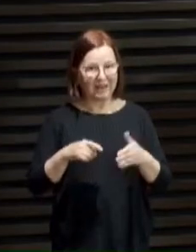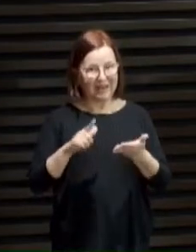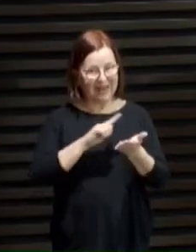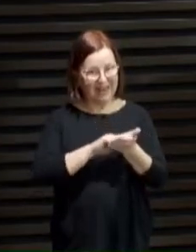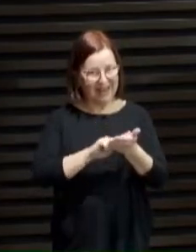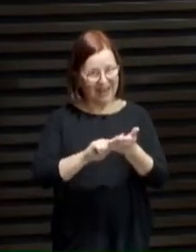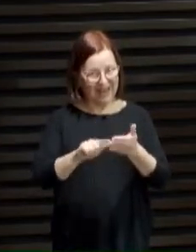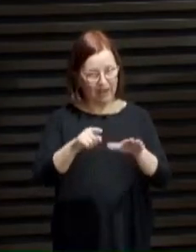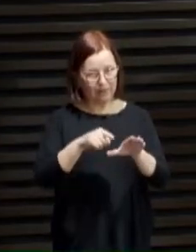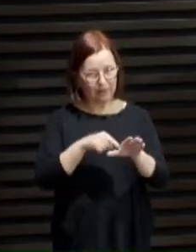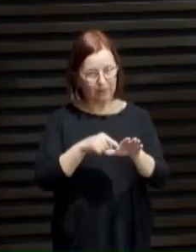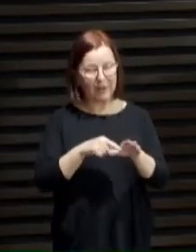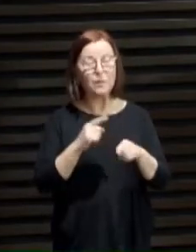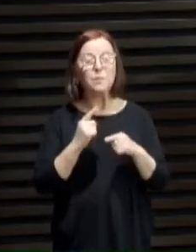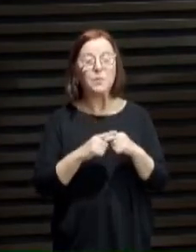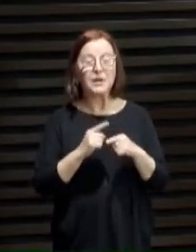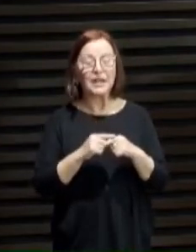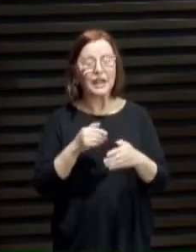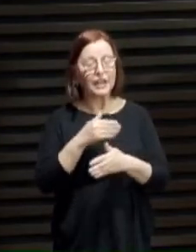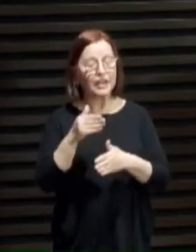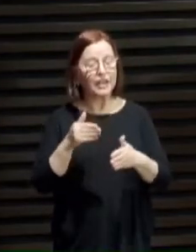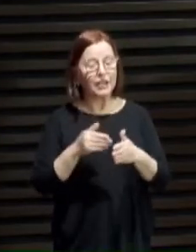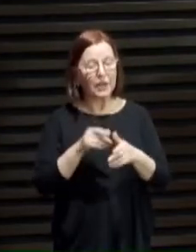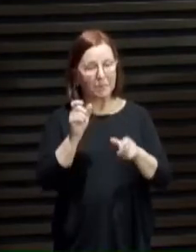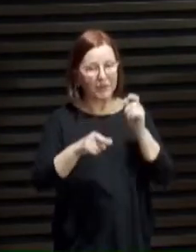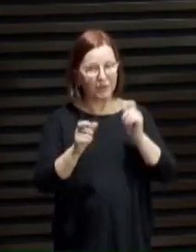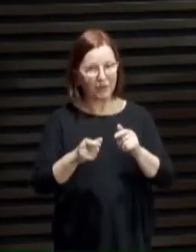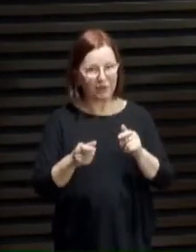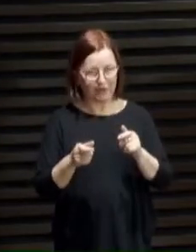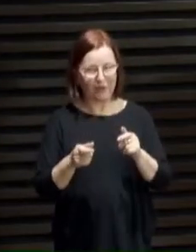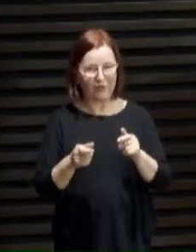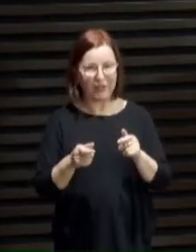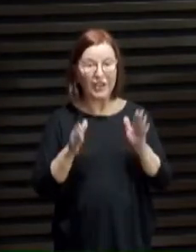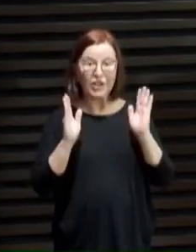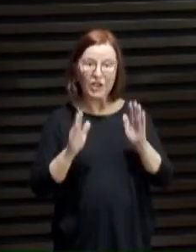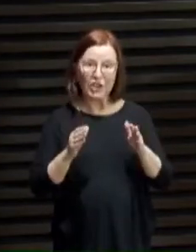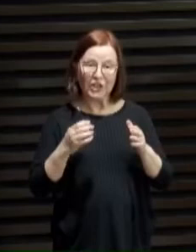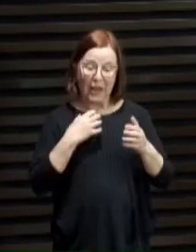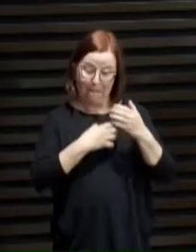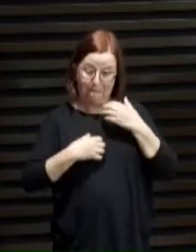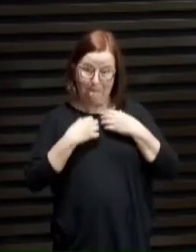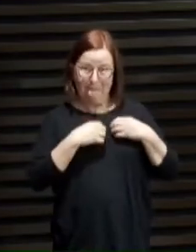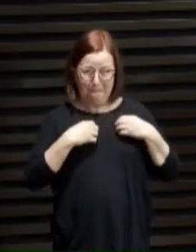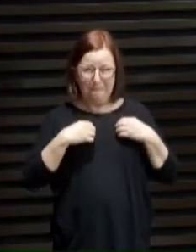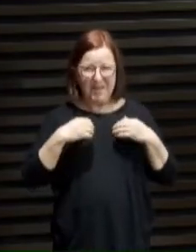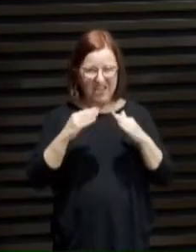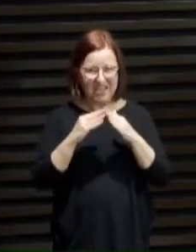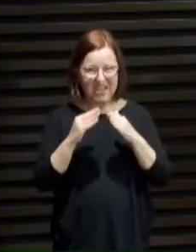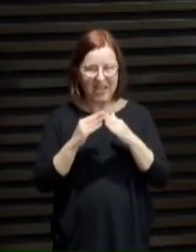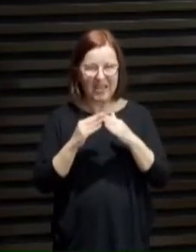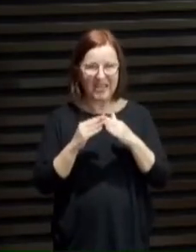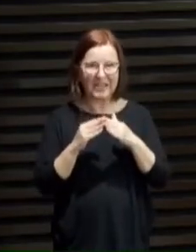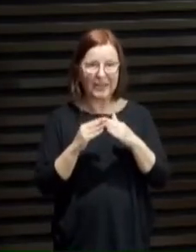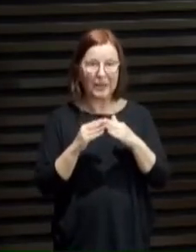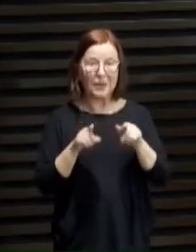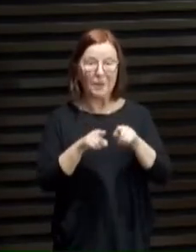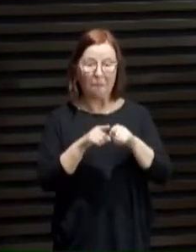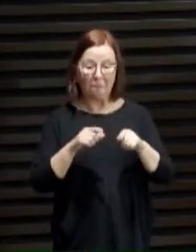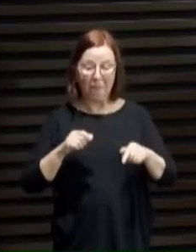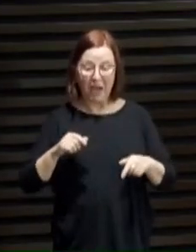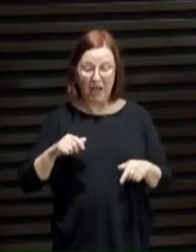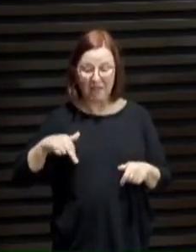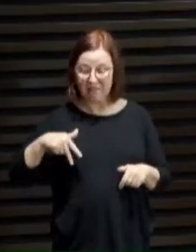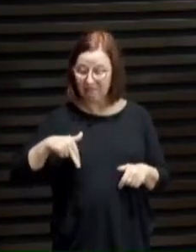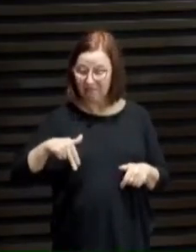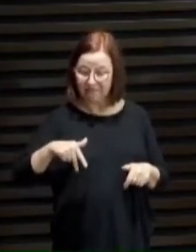porque todos eles já vieram banhados, e eles vão lavar agora apenas os pés, porque do trajeto de suas casas até o lugar onde eles vão cear,